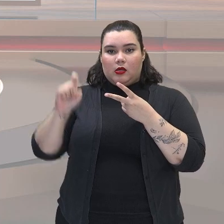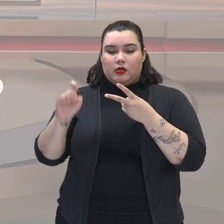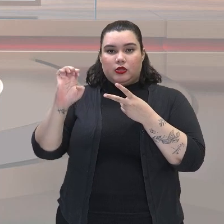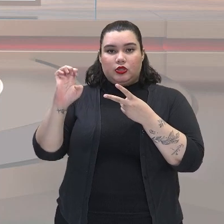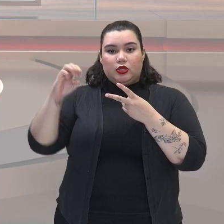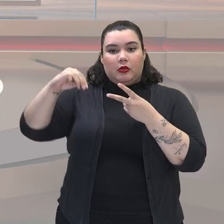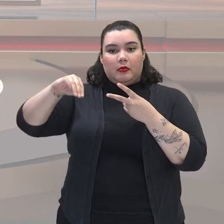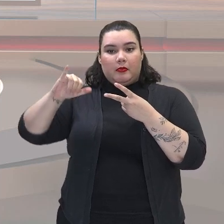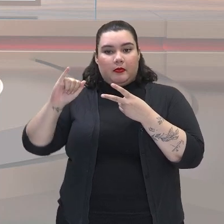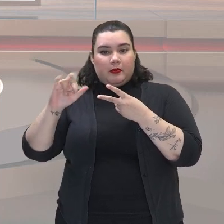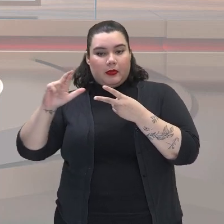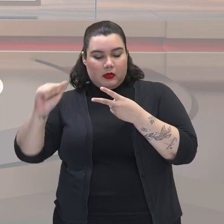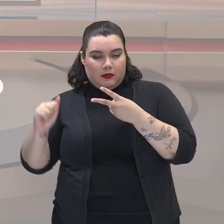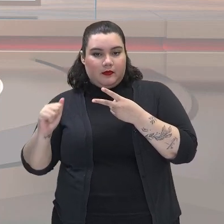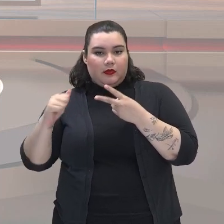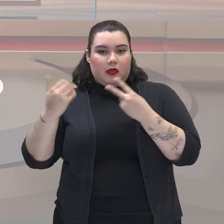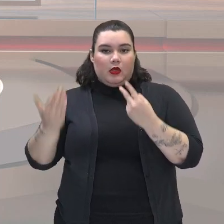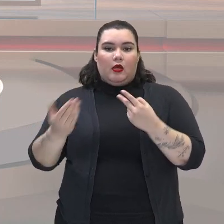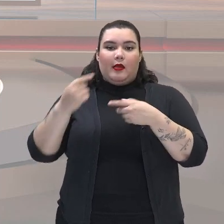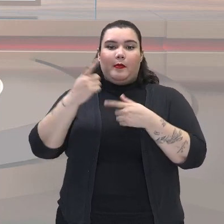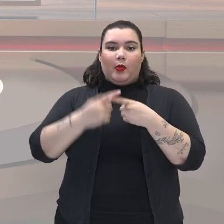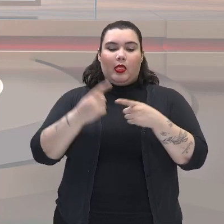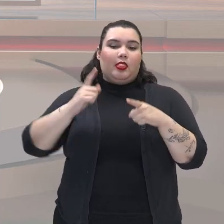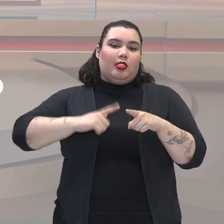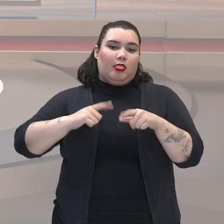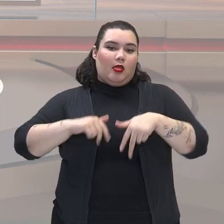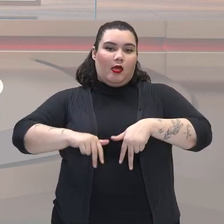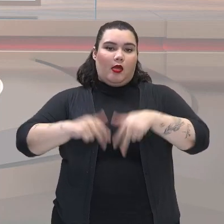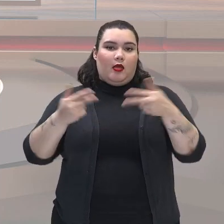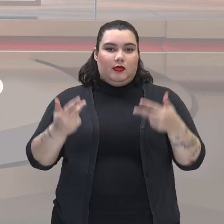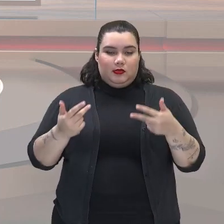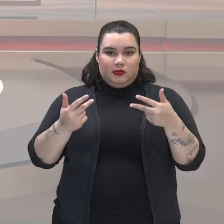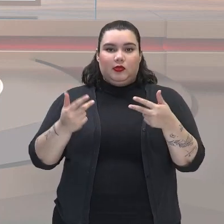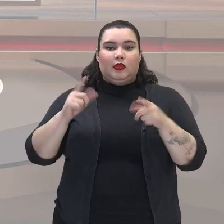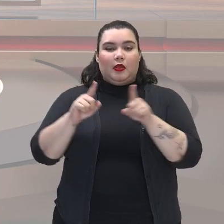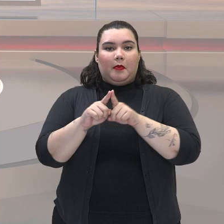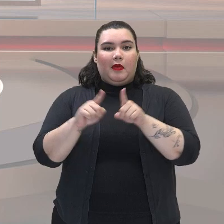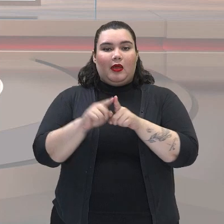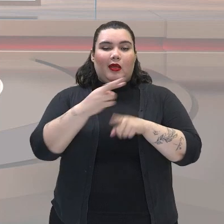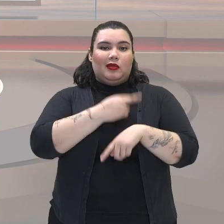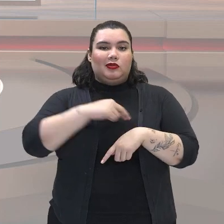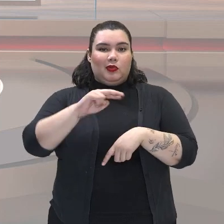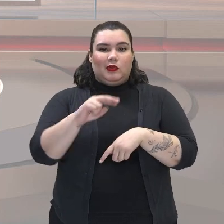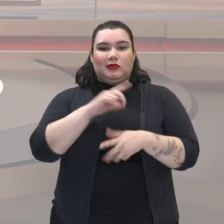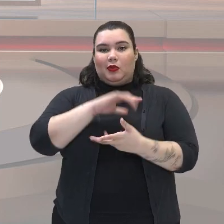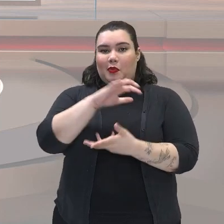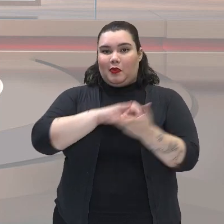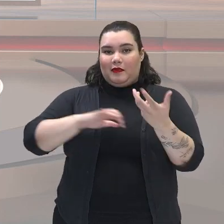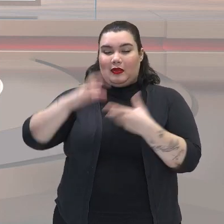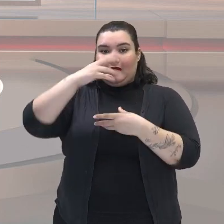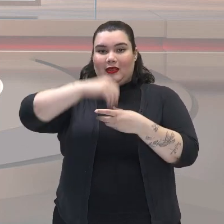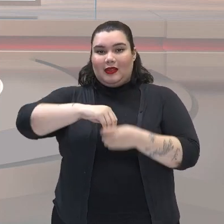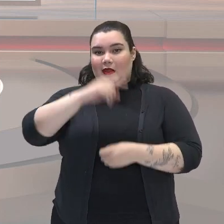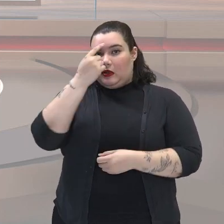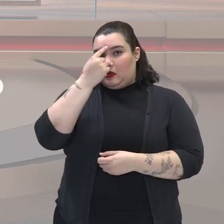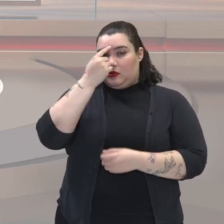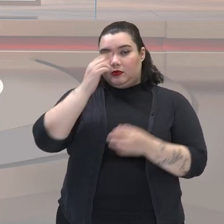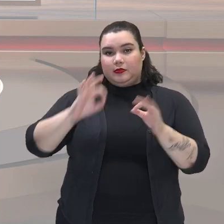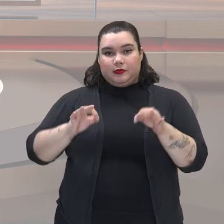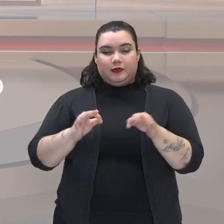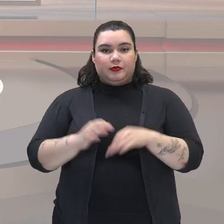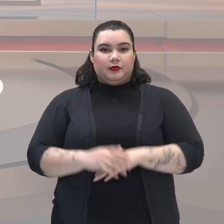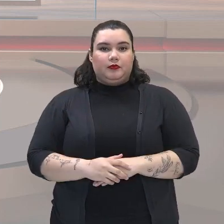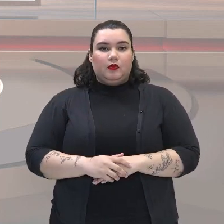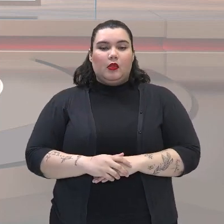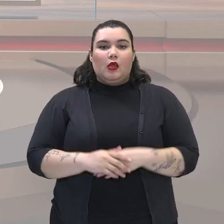internos por conta dessa questão étnica e religiosa também dentro da Índia, tá bom? Então,